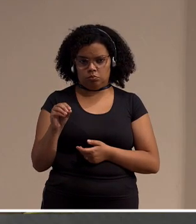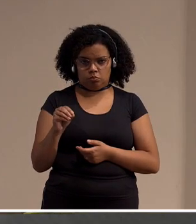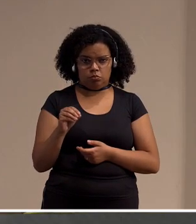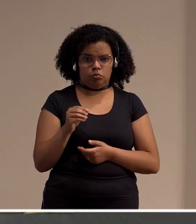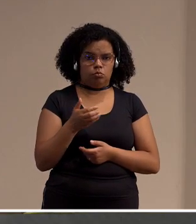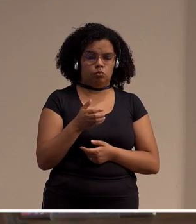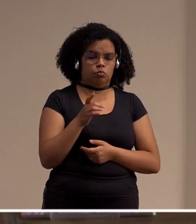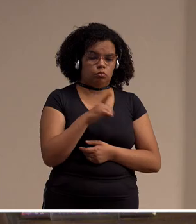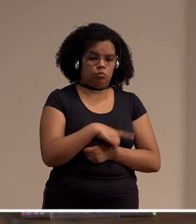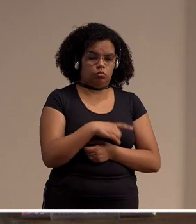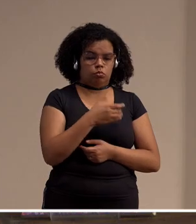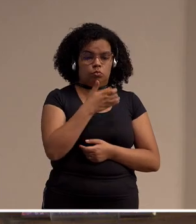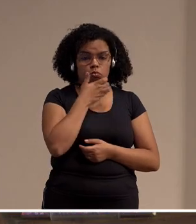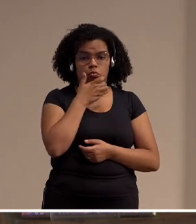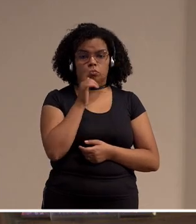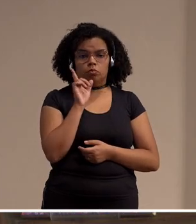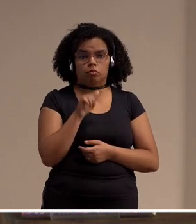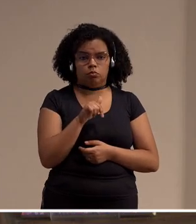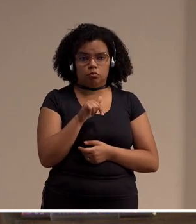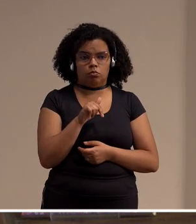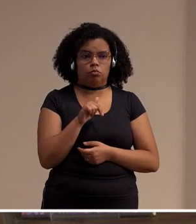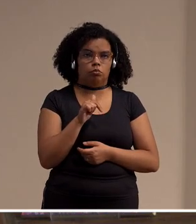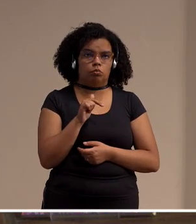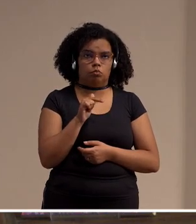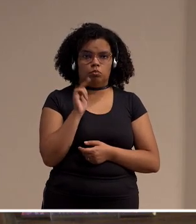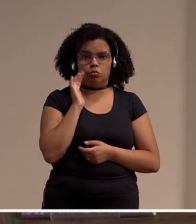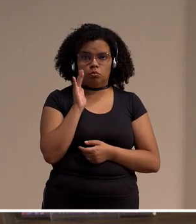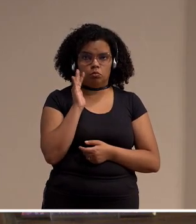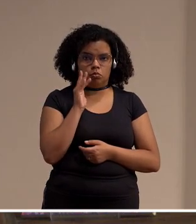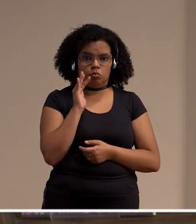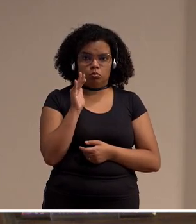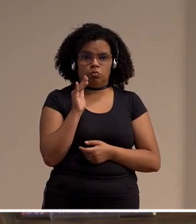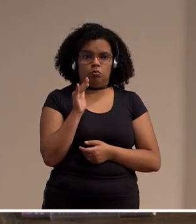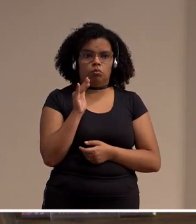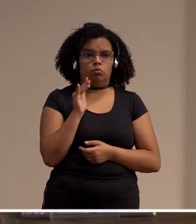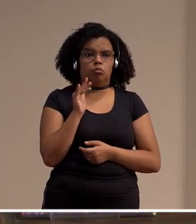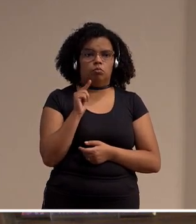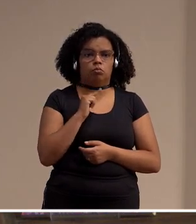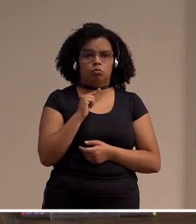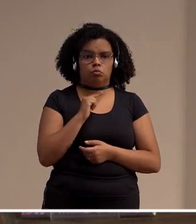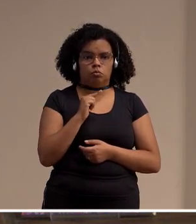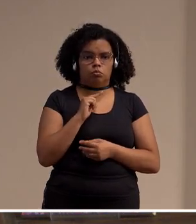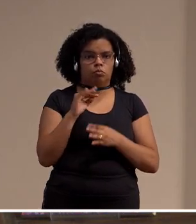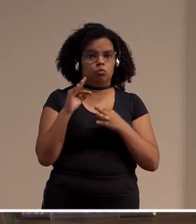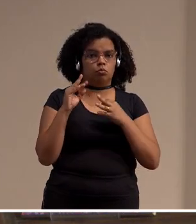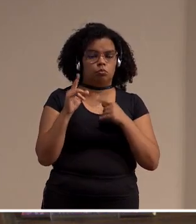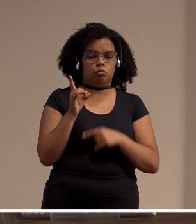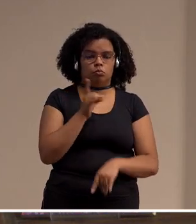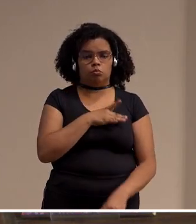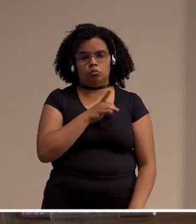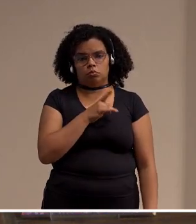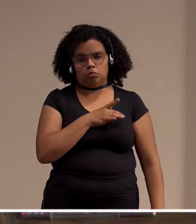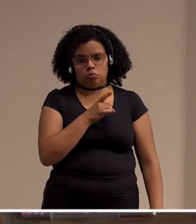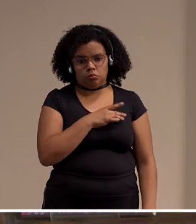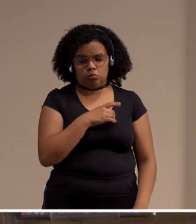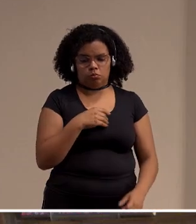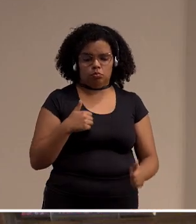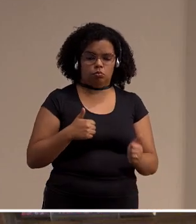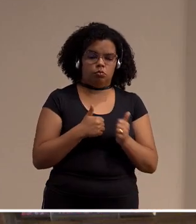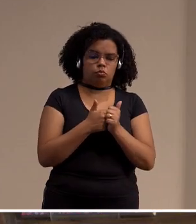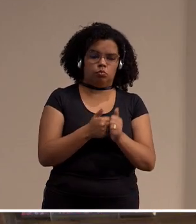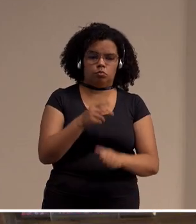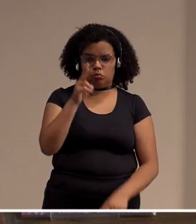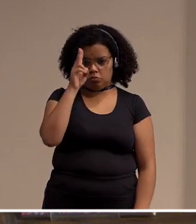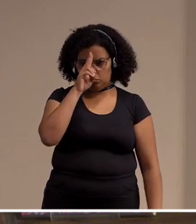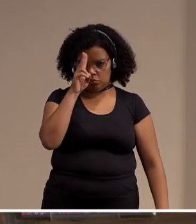final, ele passa uma ideia de ter apesar de todo o terror que você acompanha durante toda a história, ao final passa